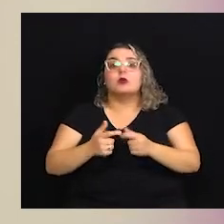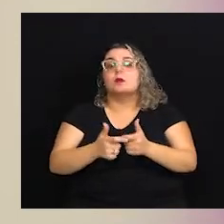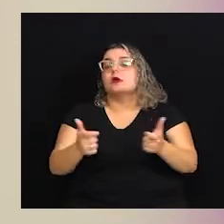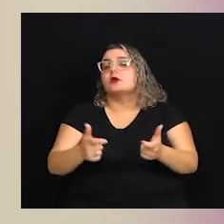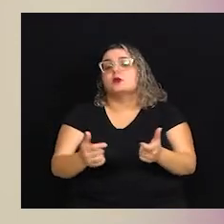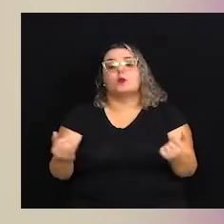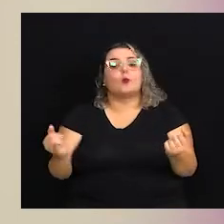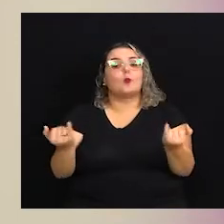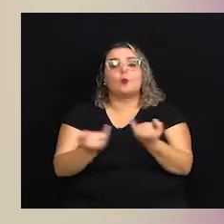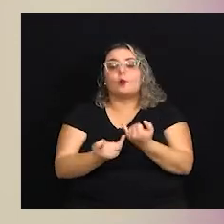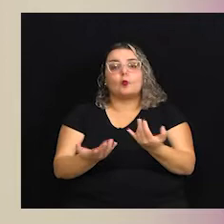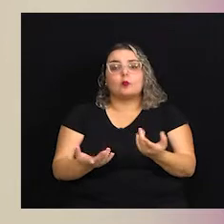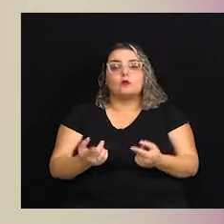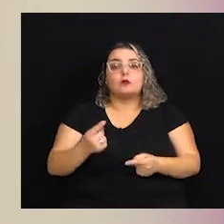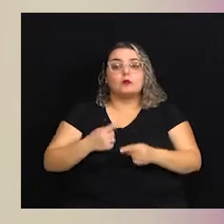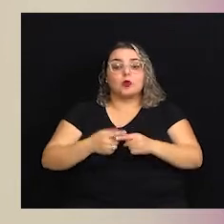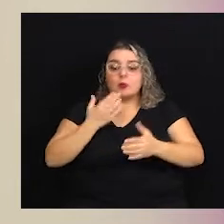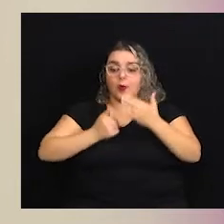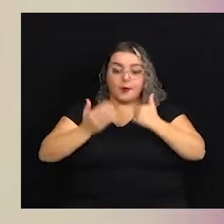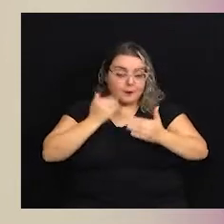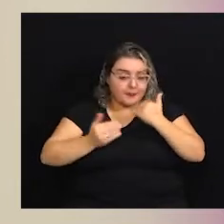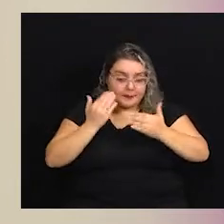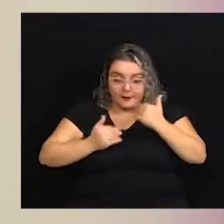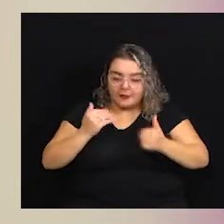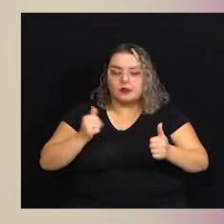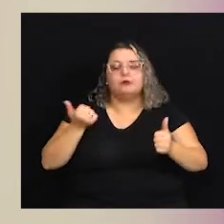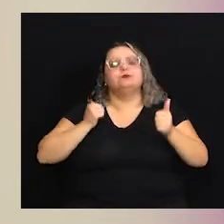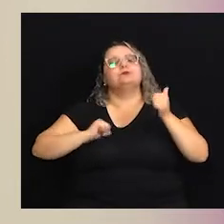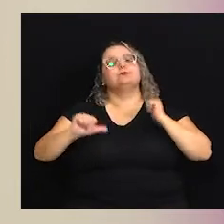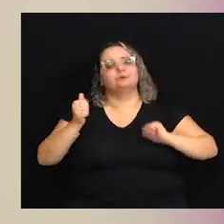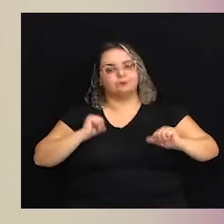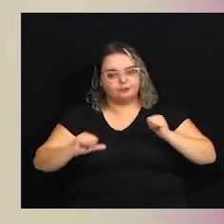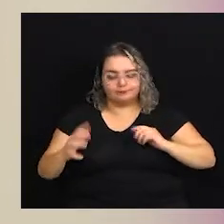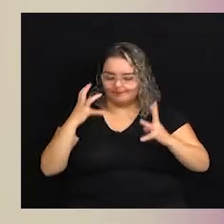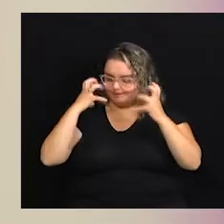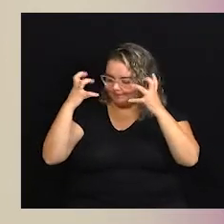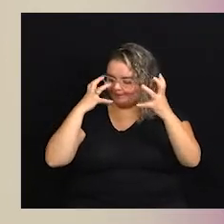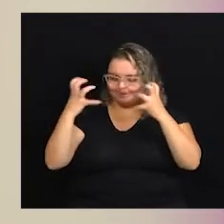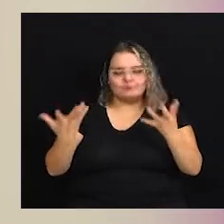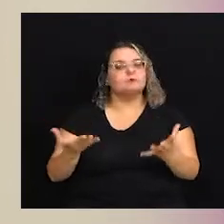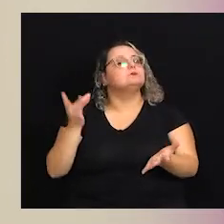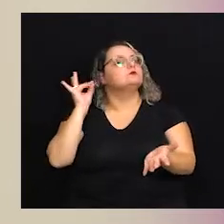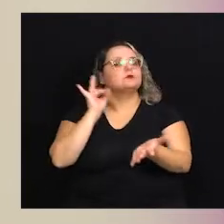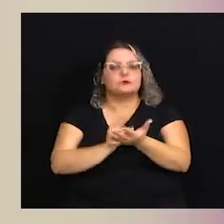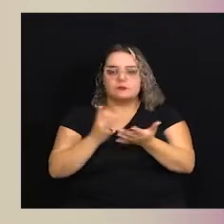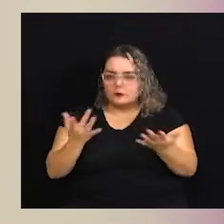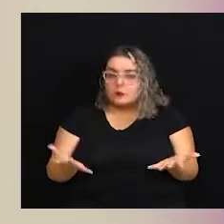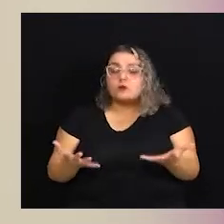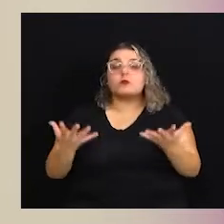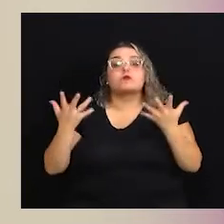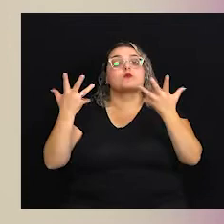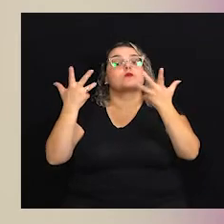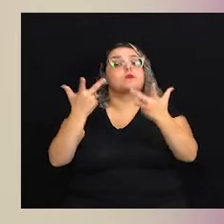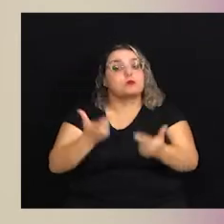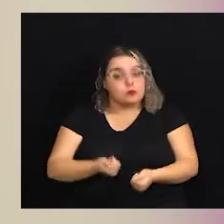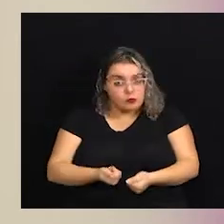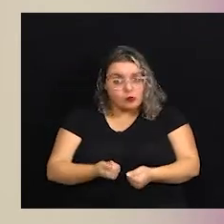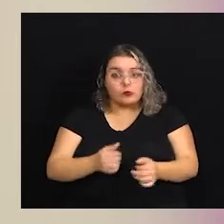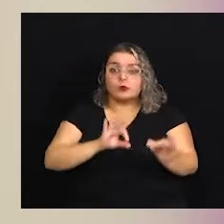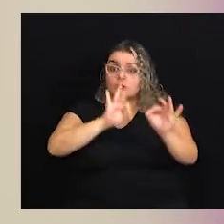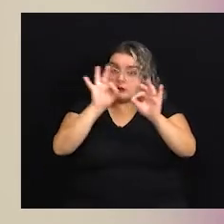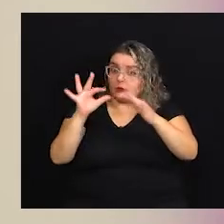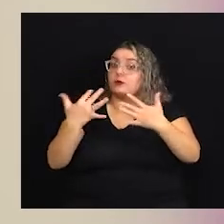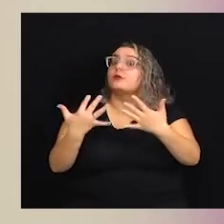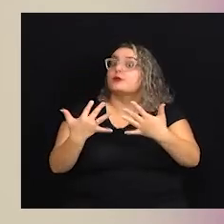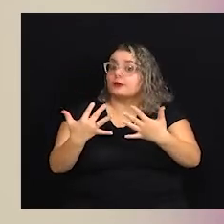não emagrece também? Porque ela come por compulsão. Novamente, ansiedade e estresse. Isso é fato. Todas que estão